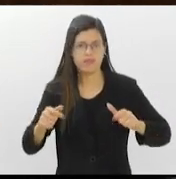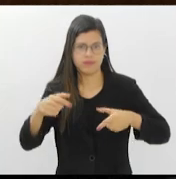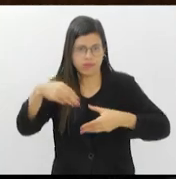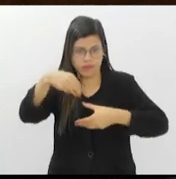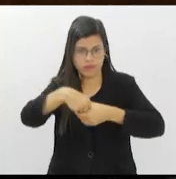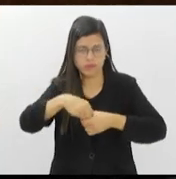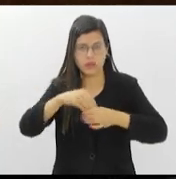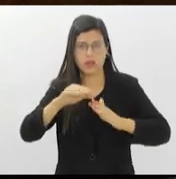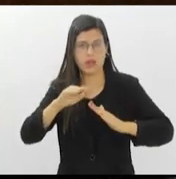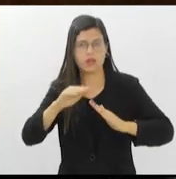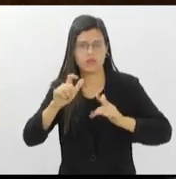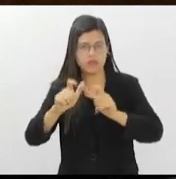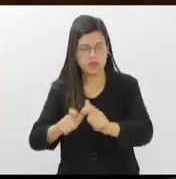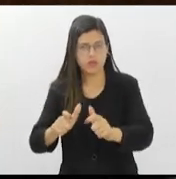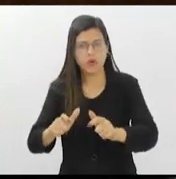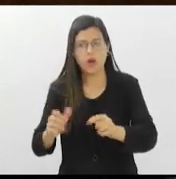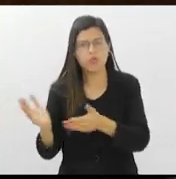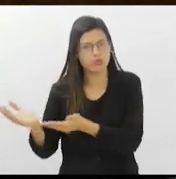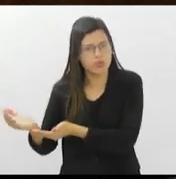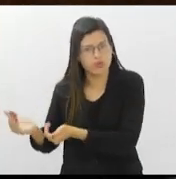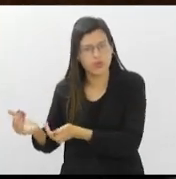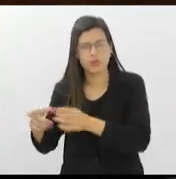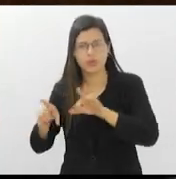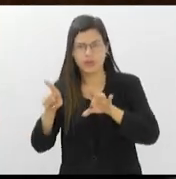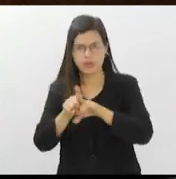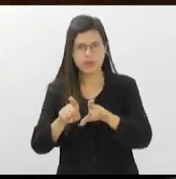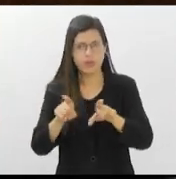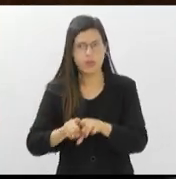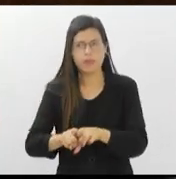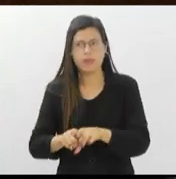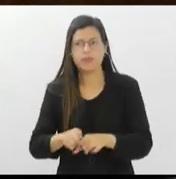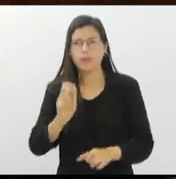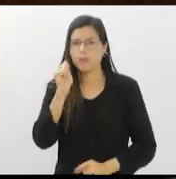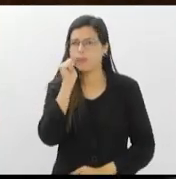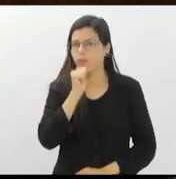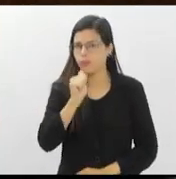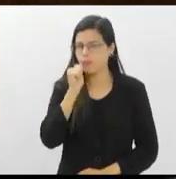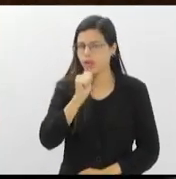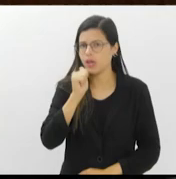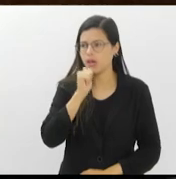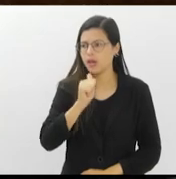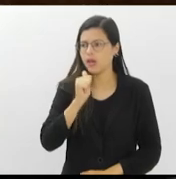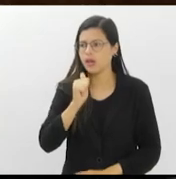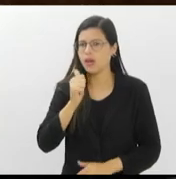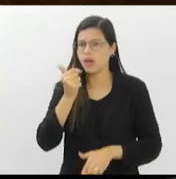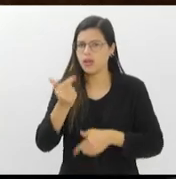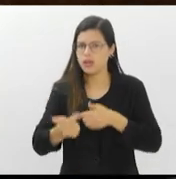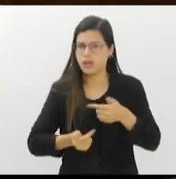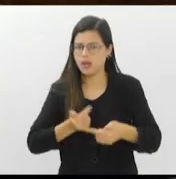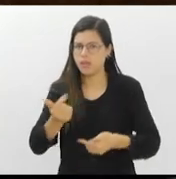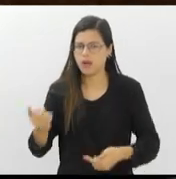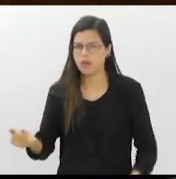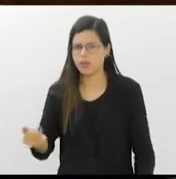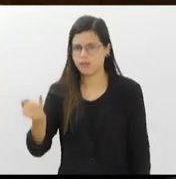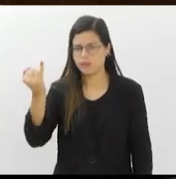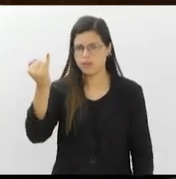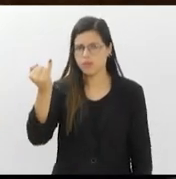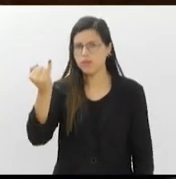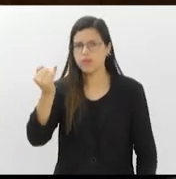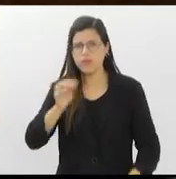quilombos, para a juventude também quilombola, não é? Para as mulheres, que tem um trabalho super importante, tanto a nível